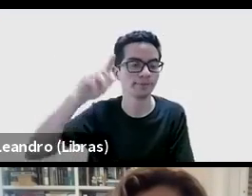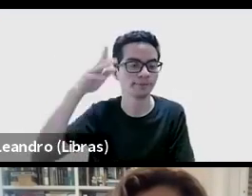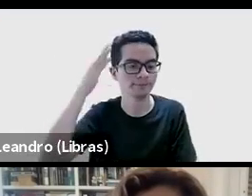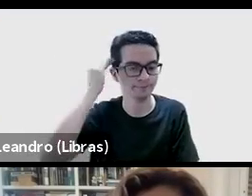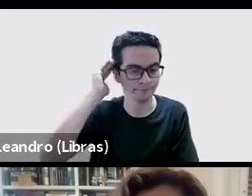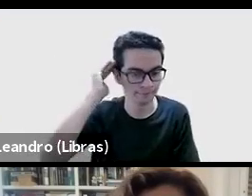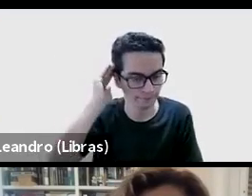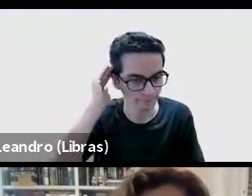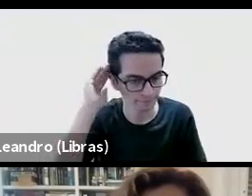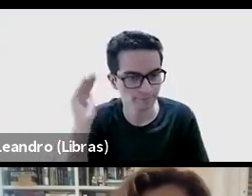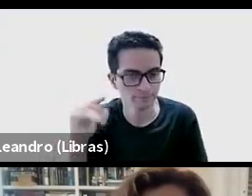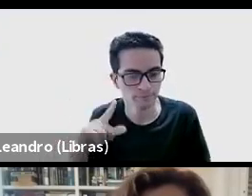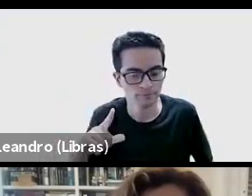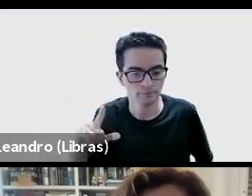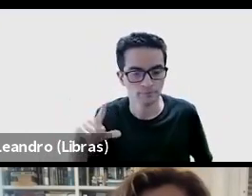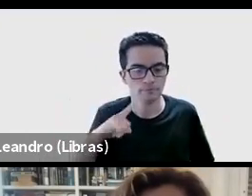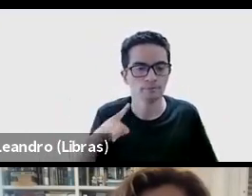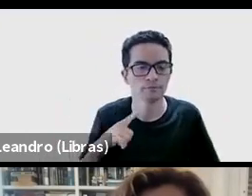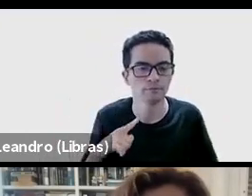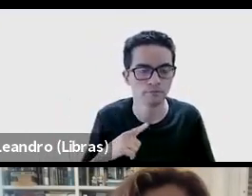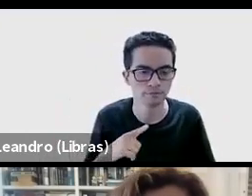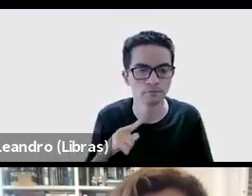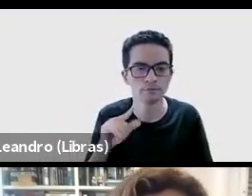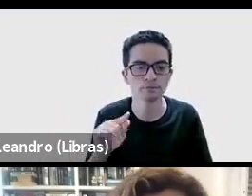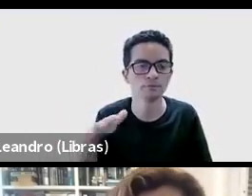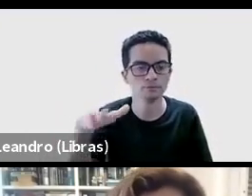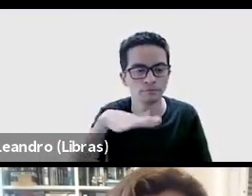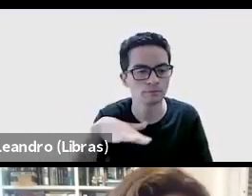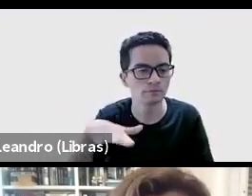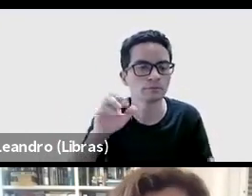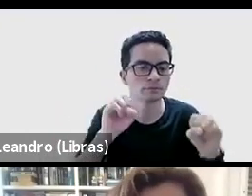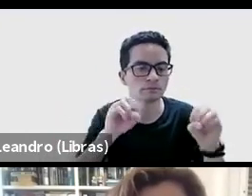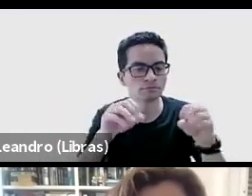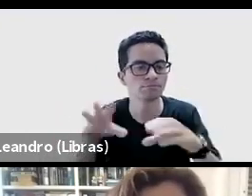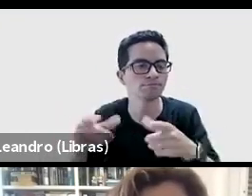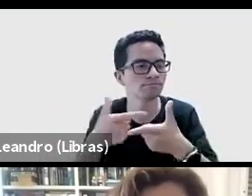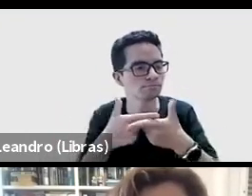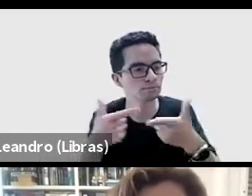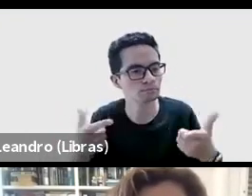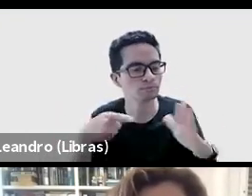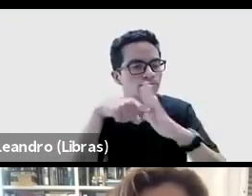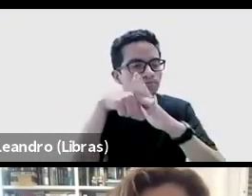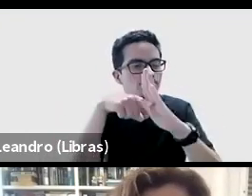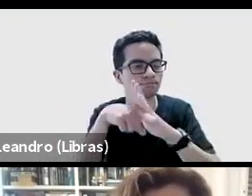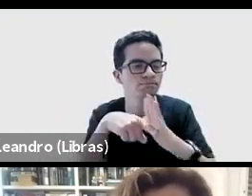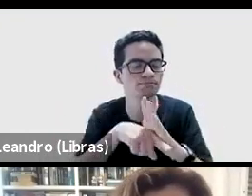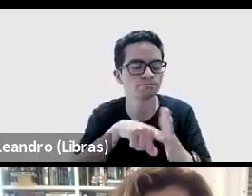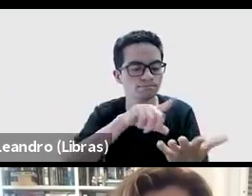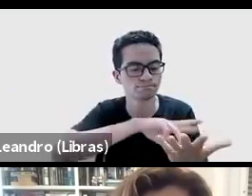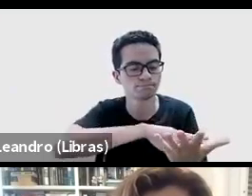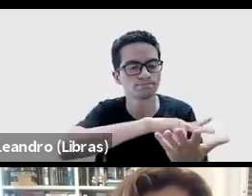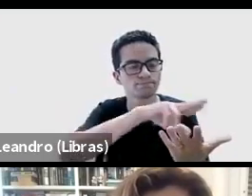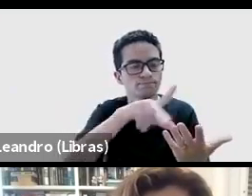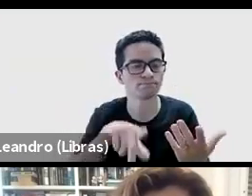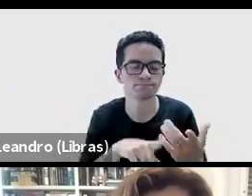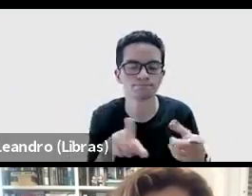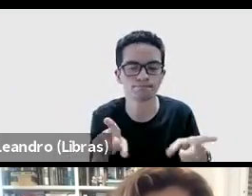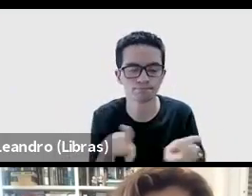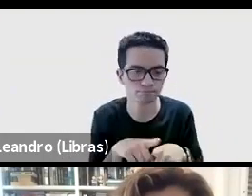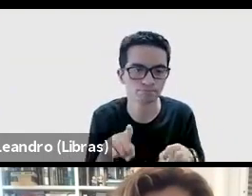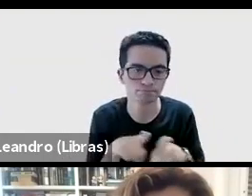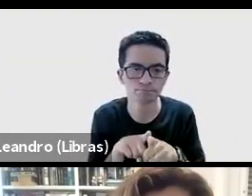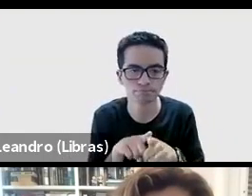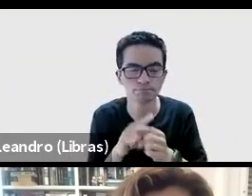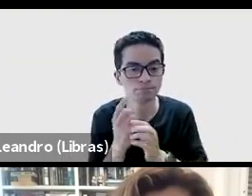né? Tanto, né, no ensino, na extensão, né, na pesquisa, enfim. Também atuo com vários projetos